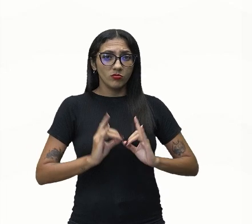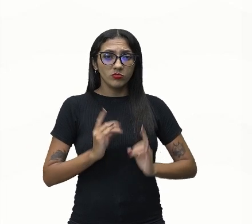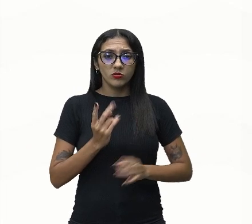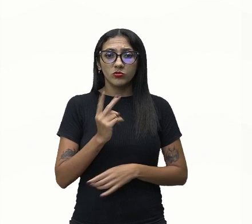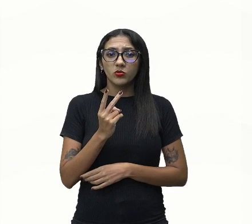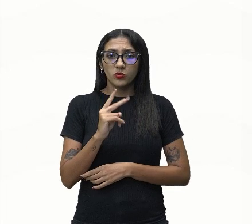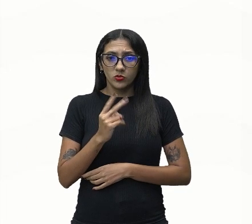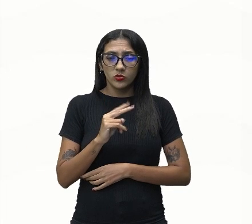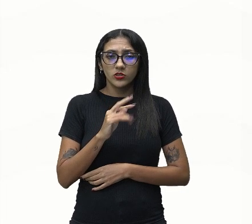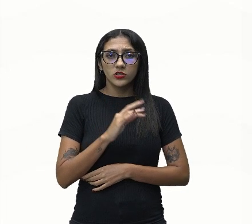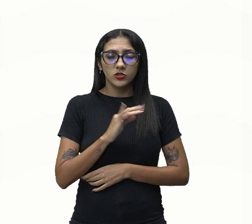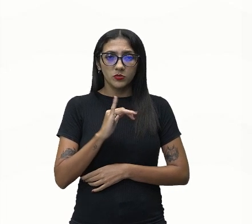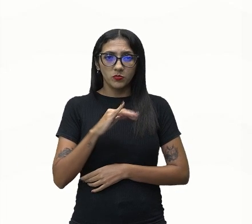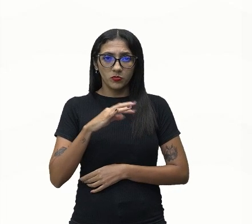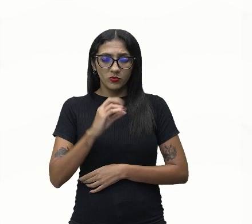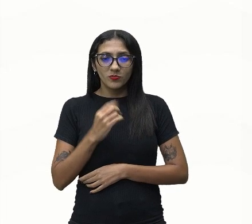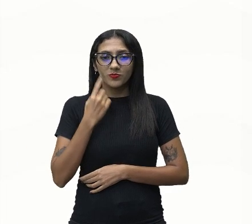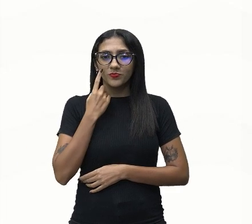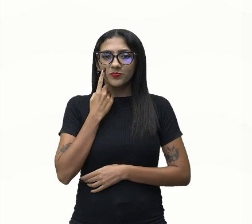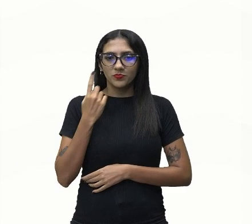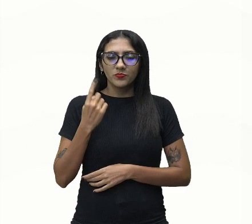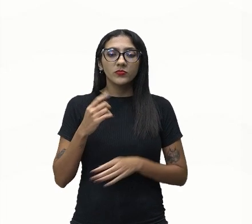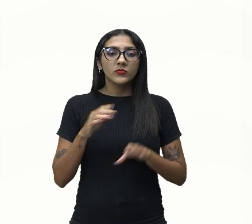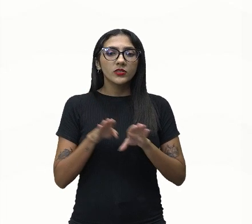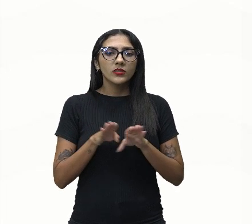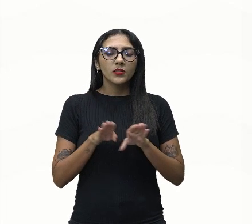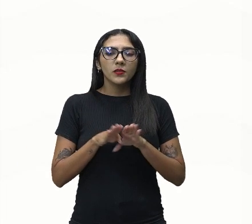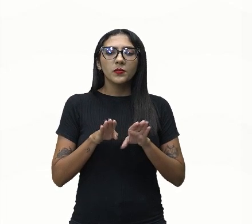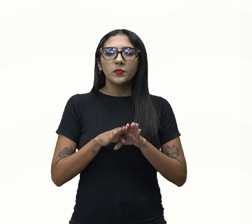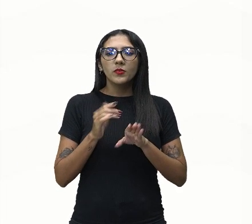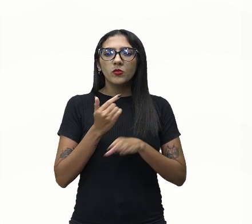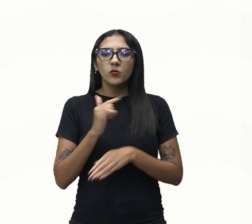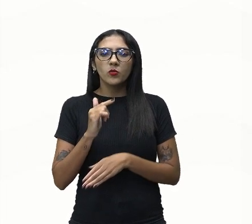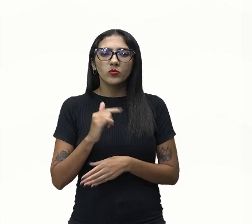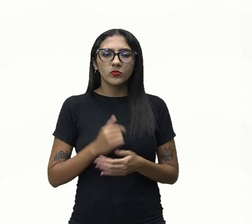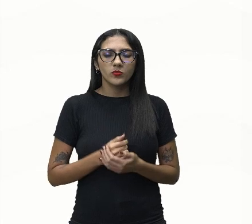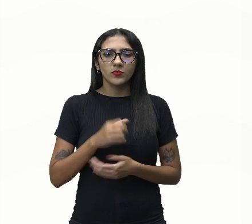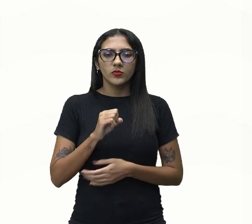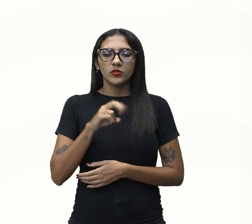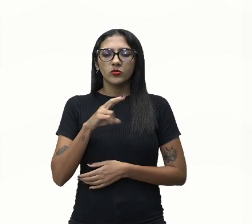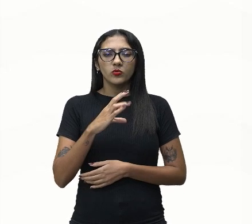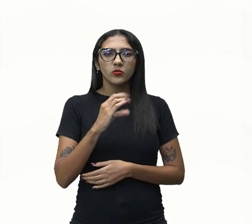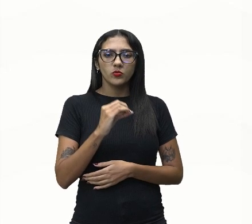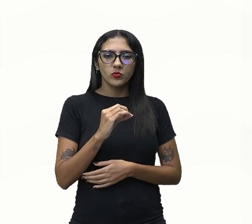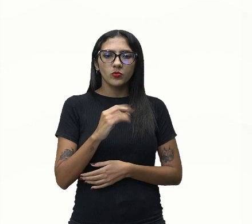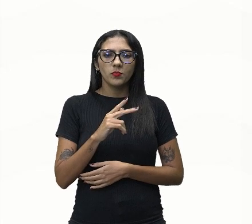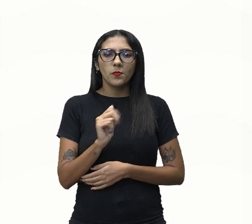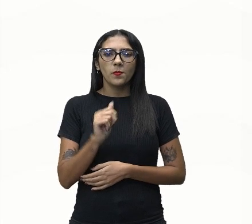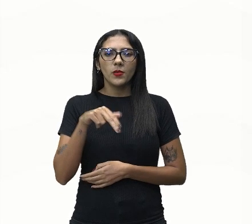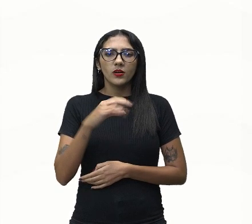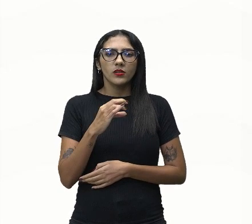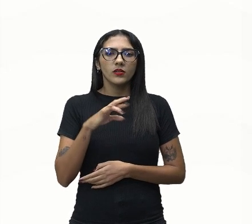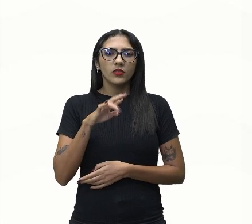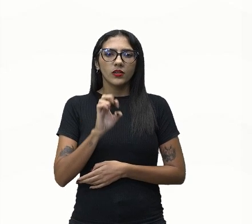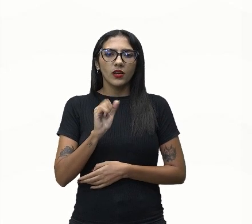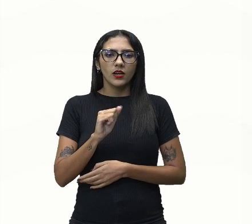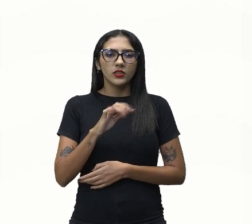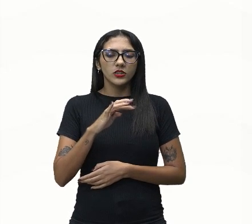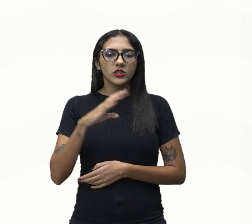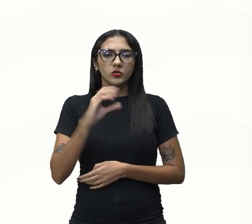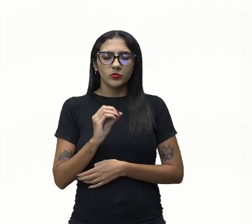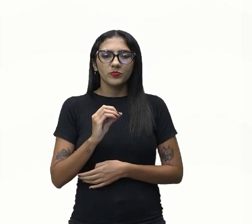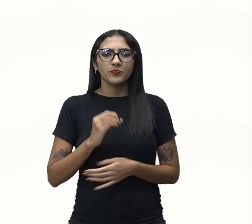insulina e glucagon, quanto o suco pancreático, né? Então, quando a gente fala de hormônio, a gente fala do